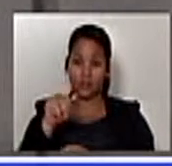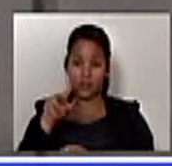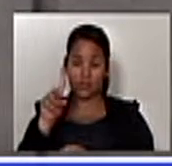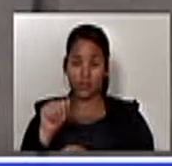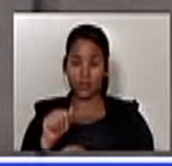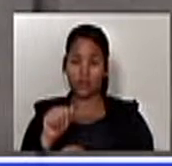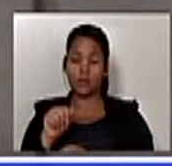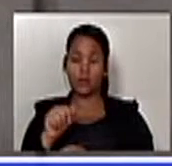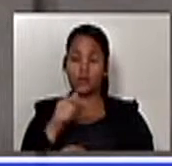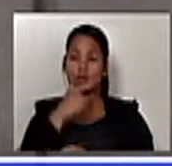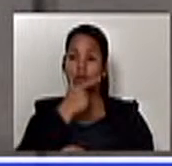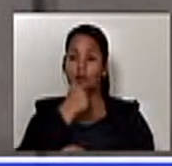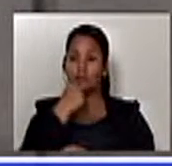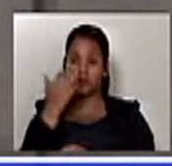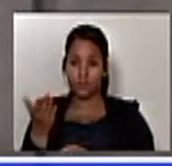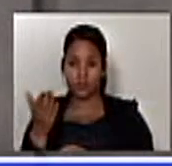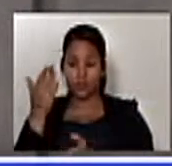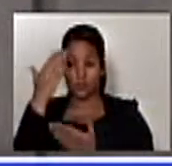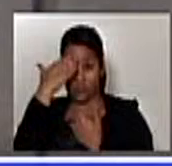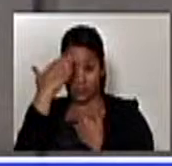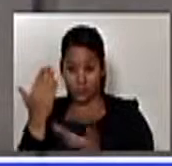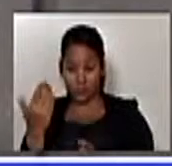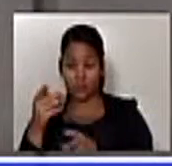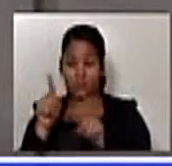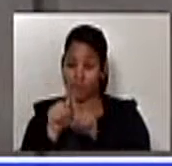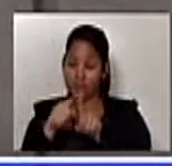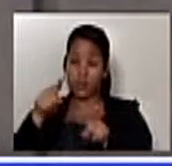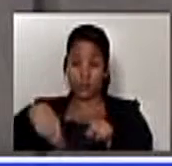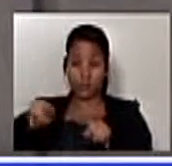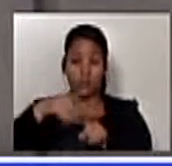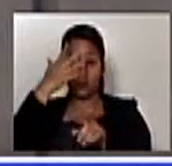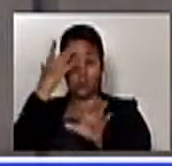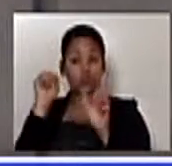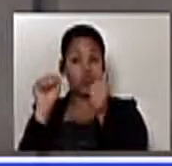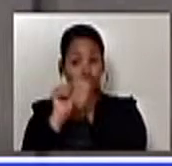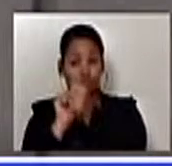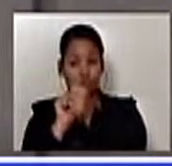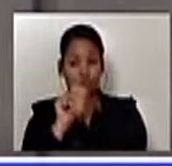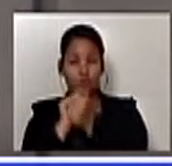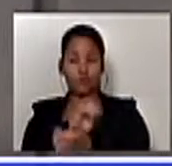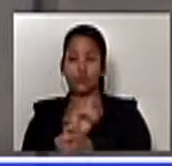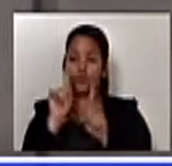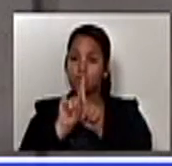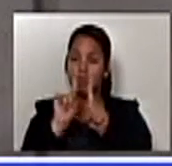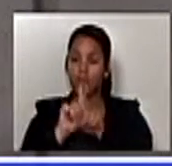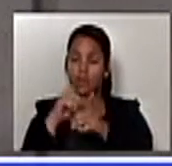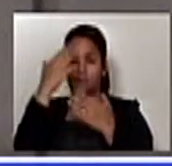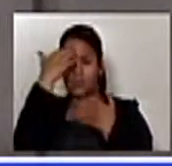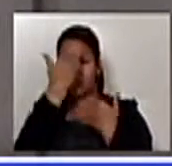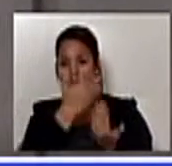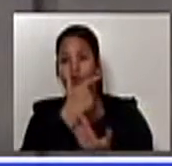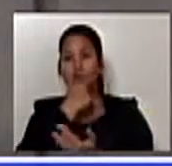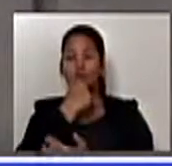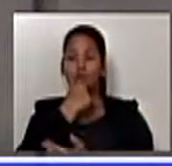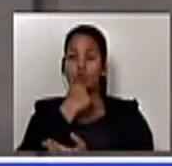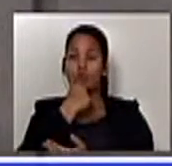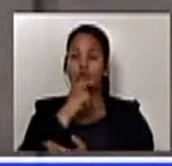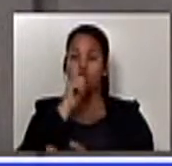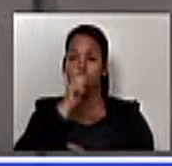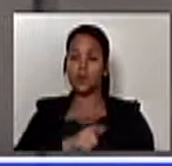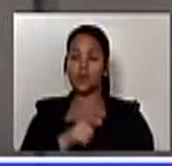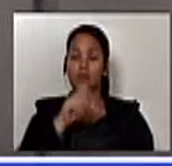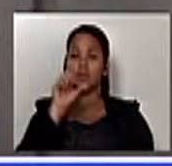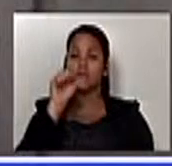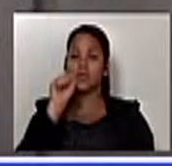Santoro, e agradecendo a ele, quero agradecer toda a sua equipe, agradecer também a presença do procurador-geral Sérgio Cá e aos integrantes